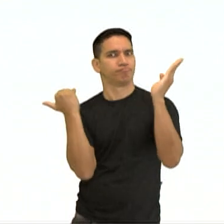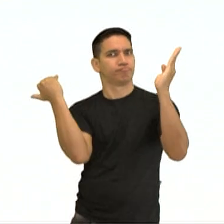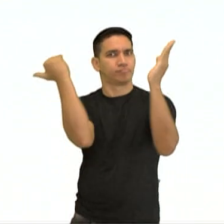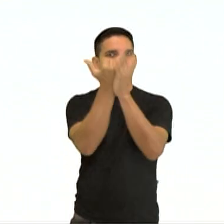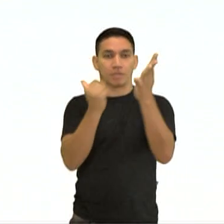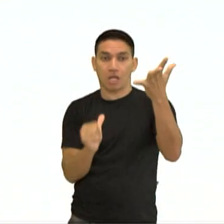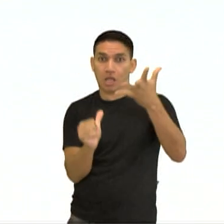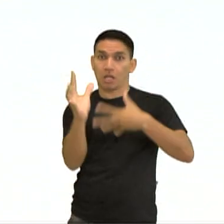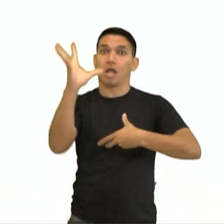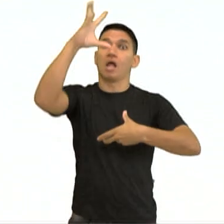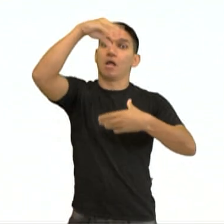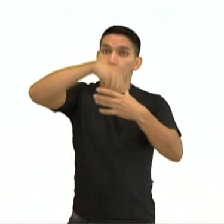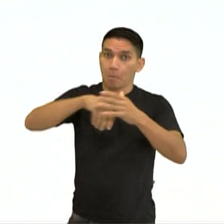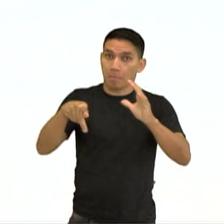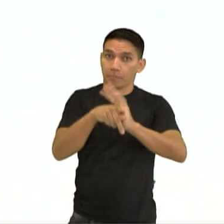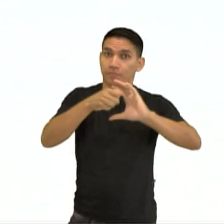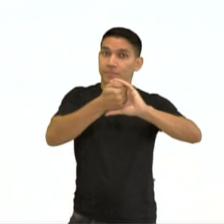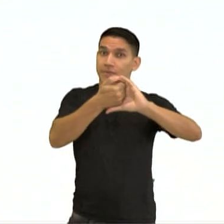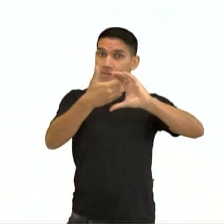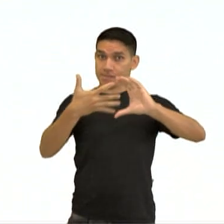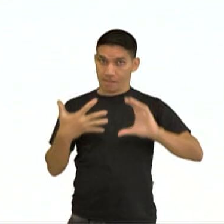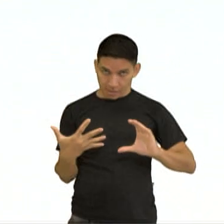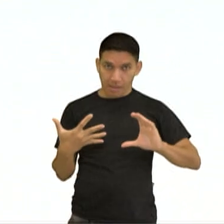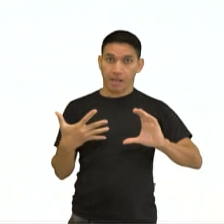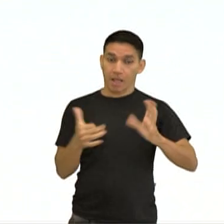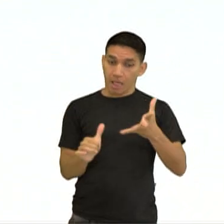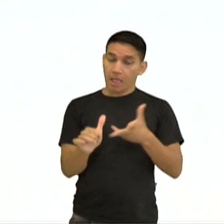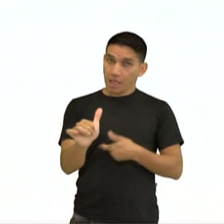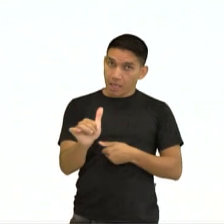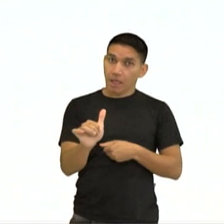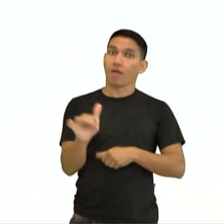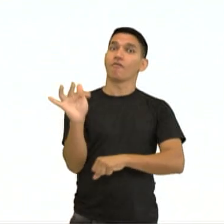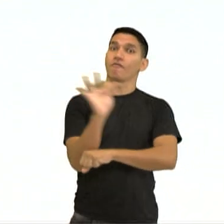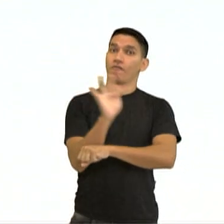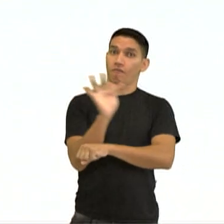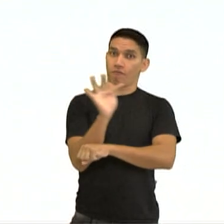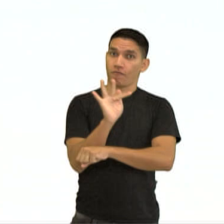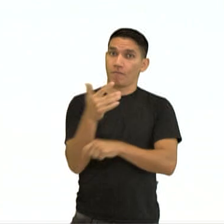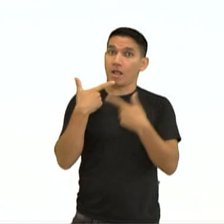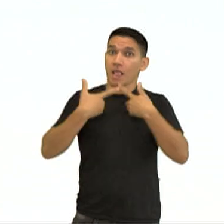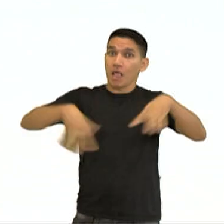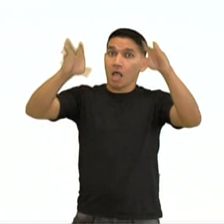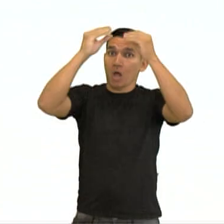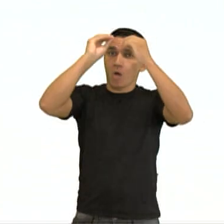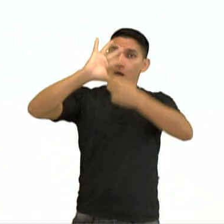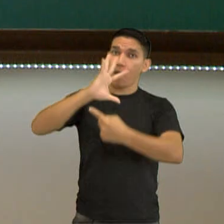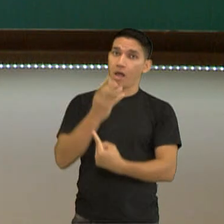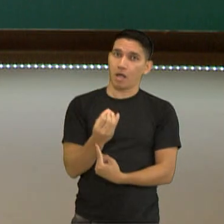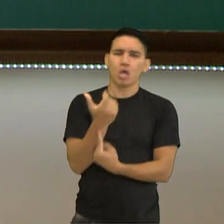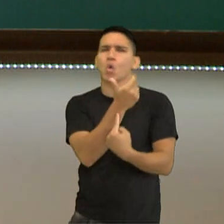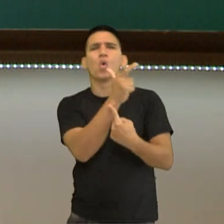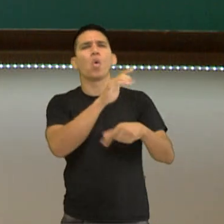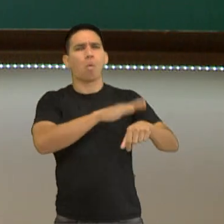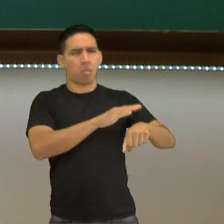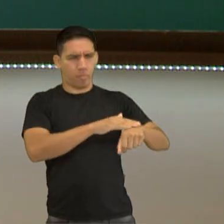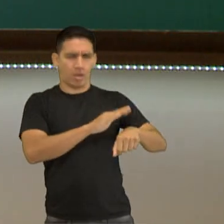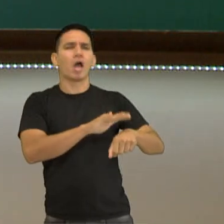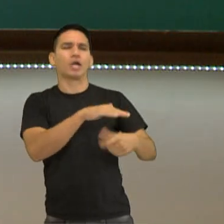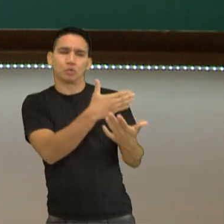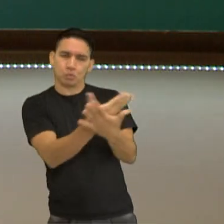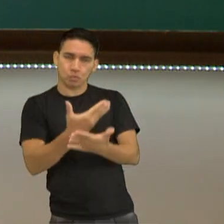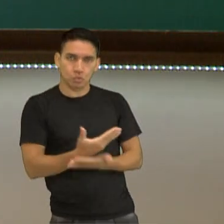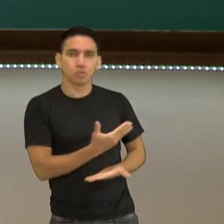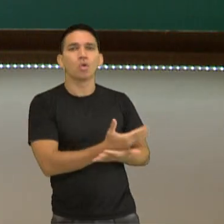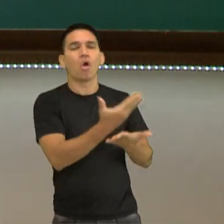isso aqui são características, né, de elementos formais da linguagem da arte. Em outro momento você estudou os elementos formais